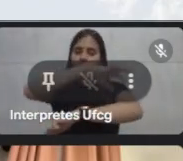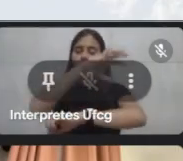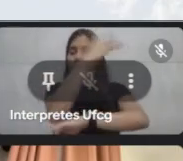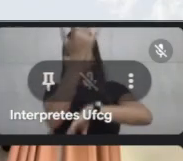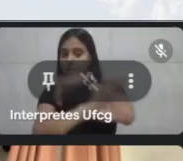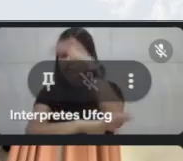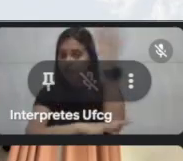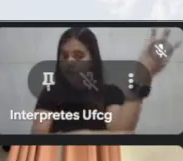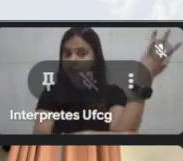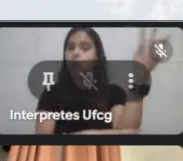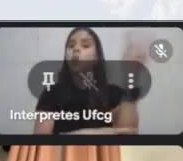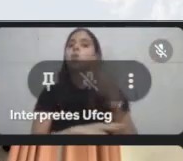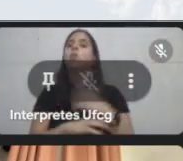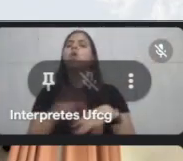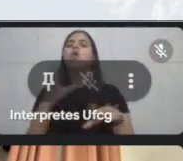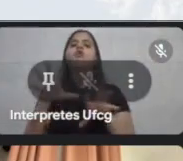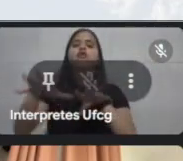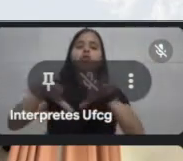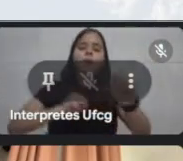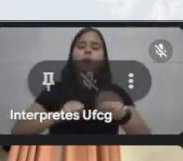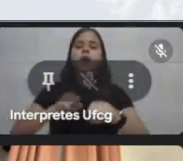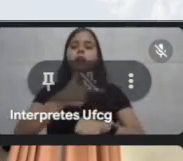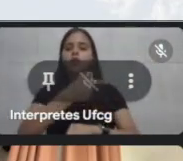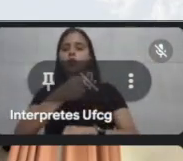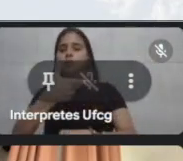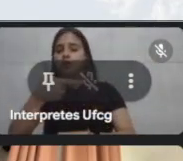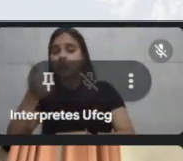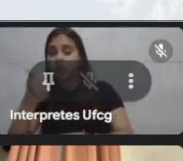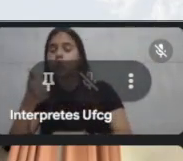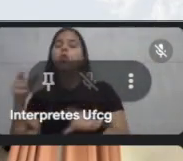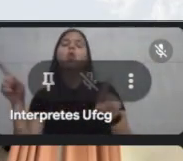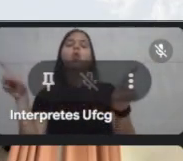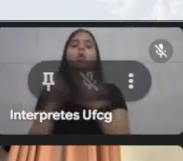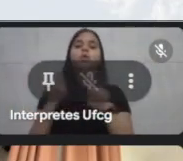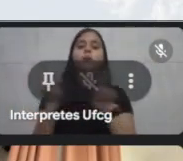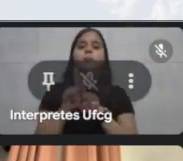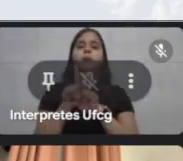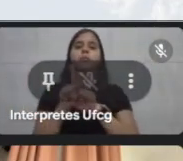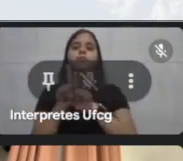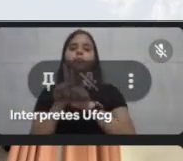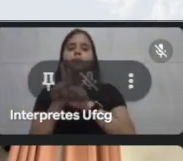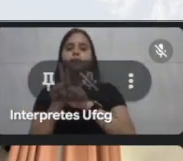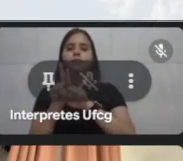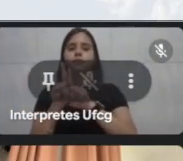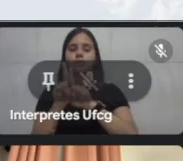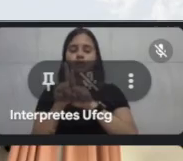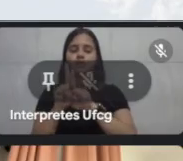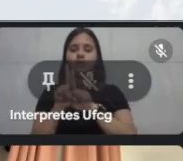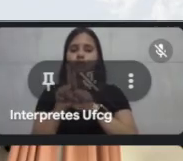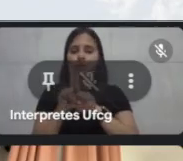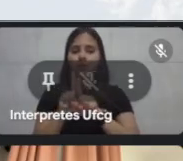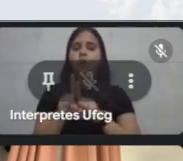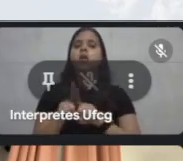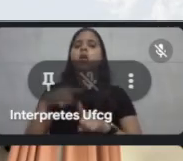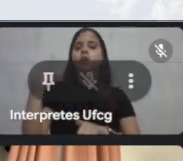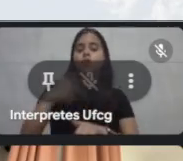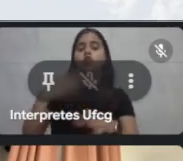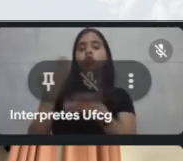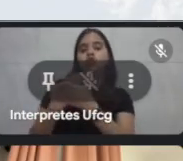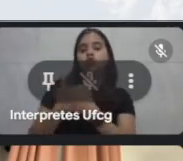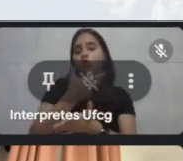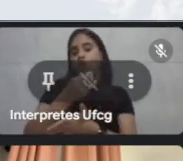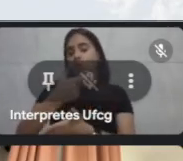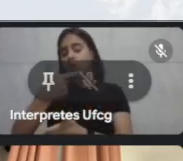em 2021, é bacharel em Engenharia Civil pela mesma instituição em 2018,